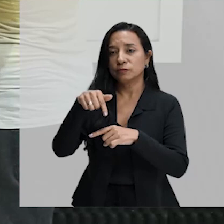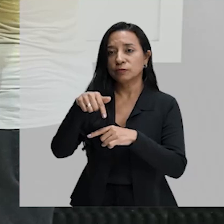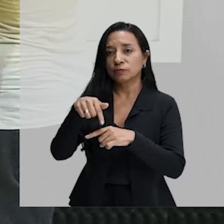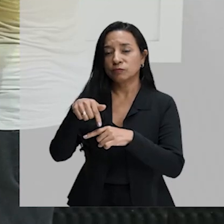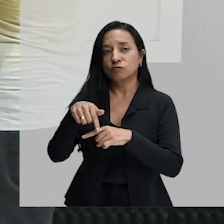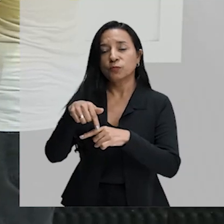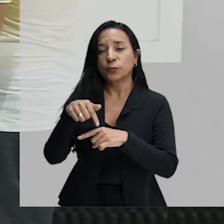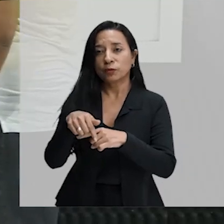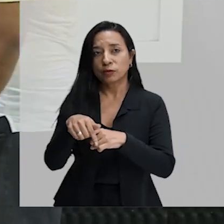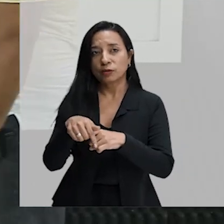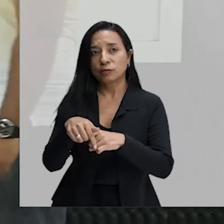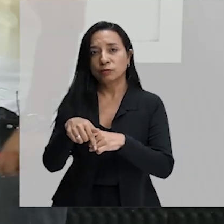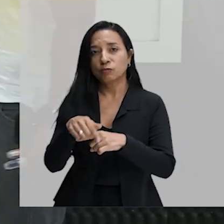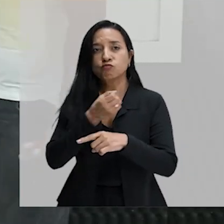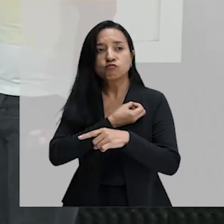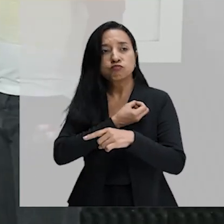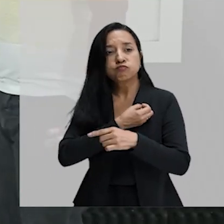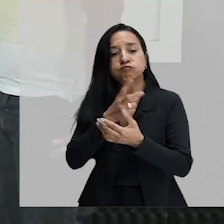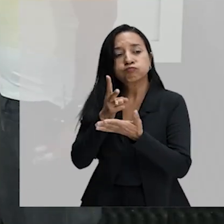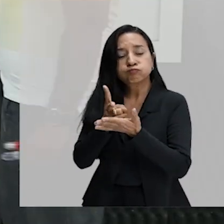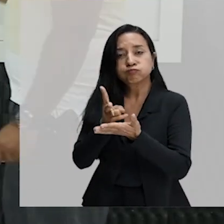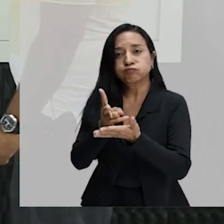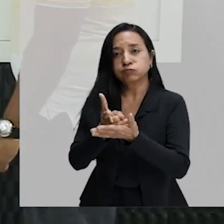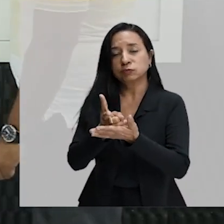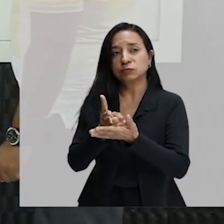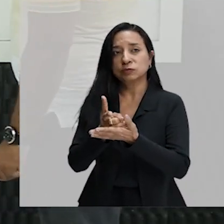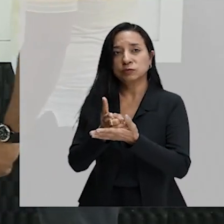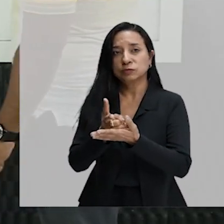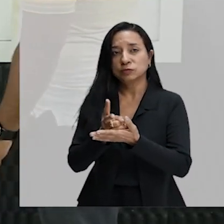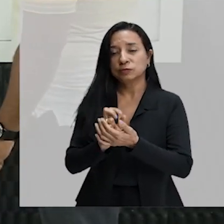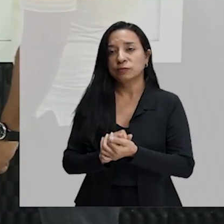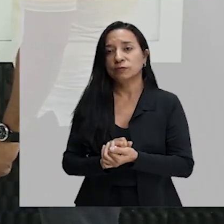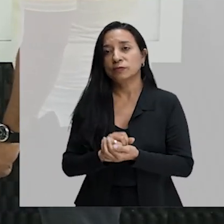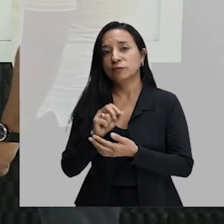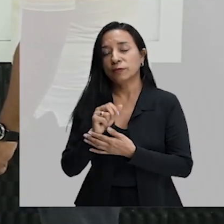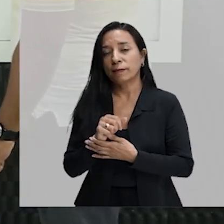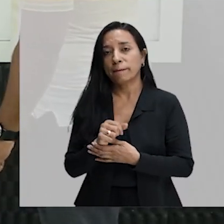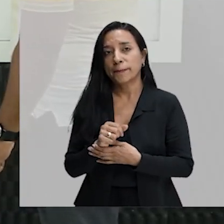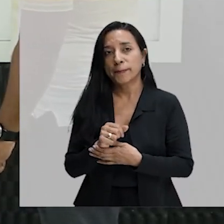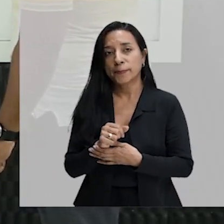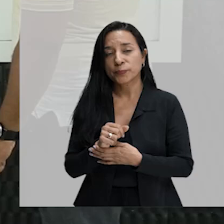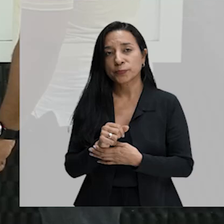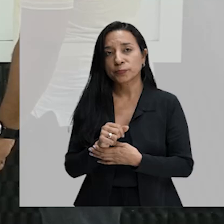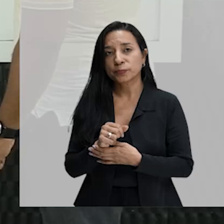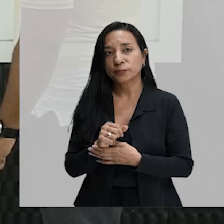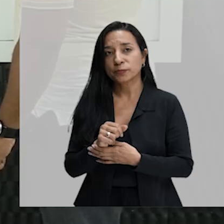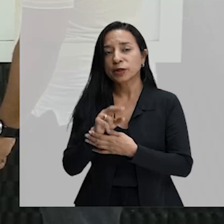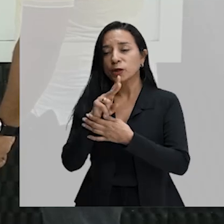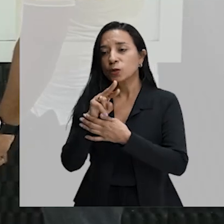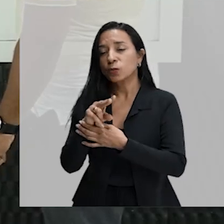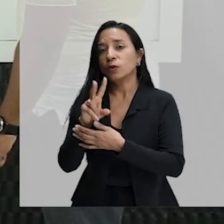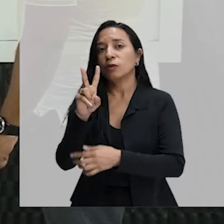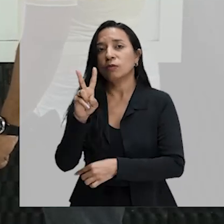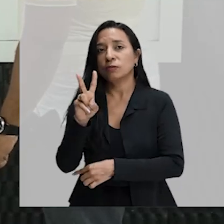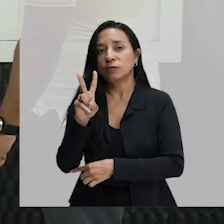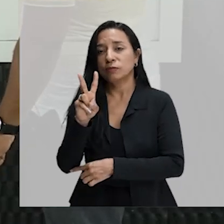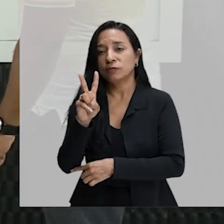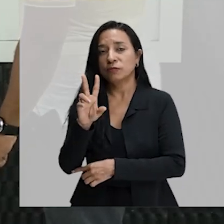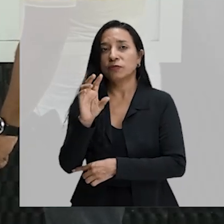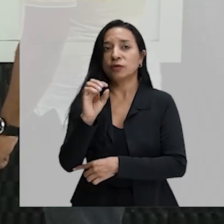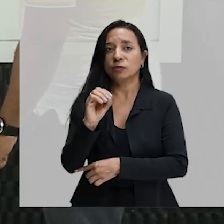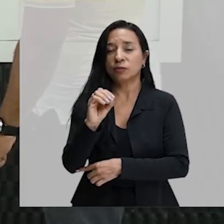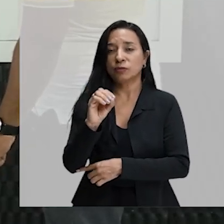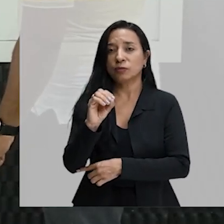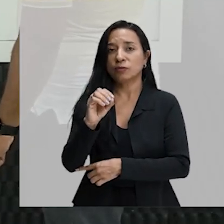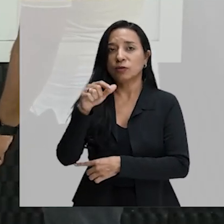temperatura. Isso vai ser igual ao do recipiente, que é o quê? Ó? O volume inicial do recipiente, o